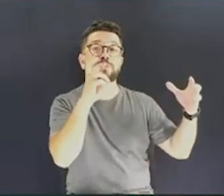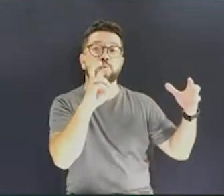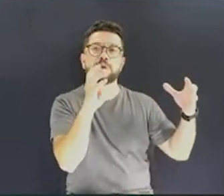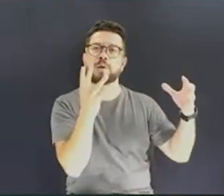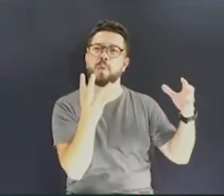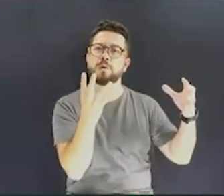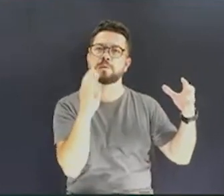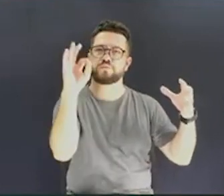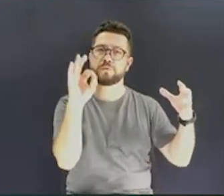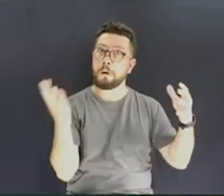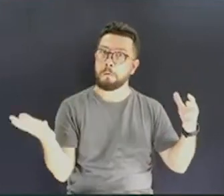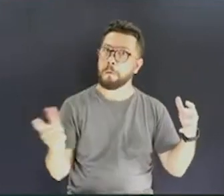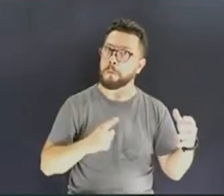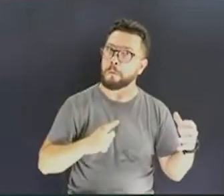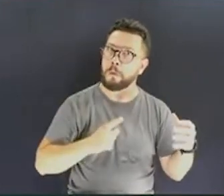recurso,